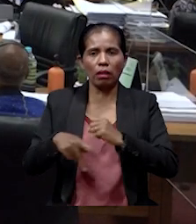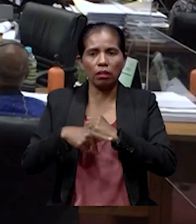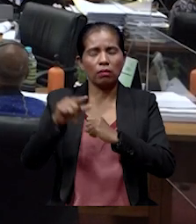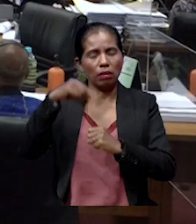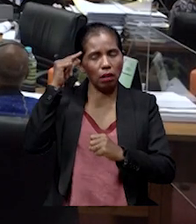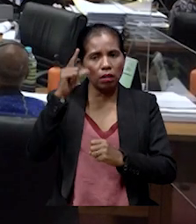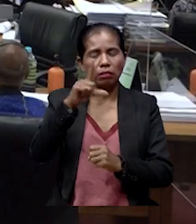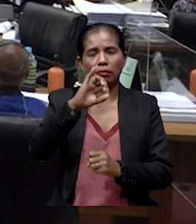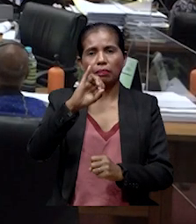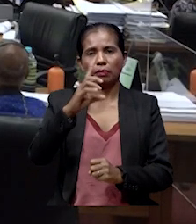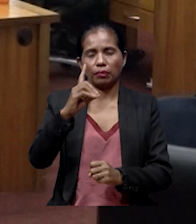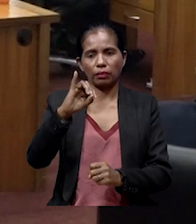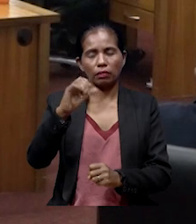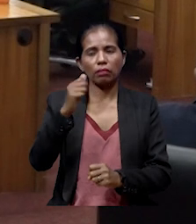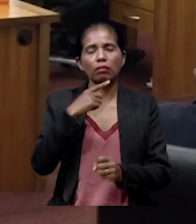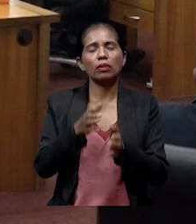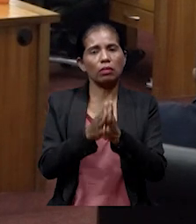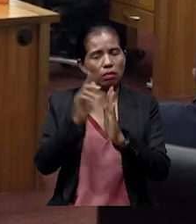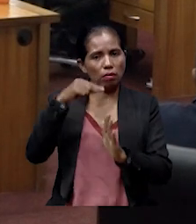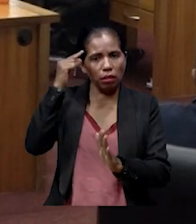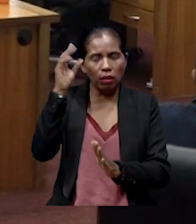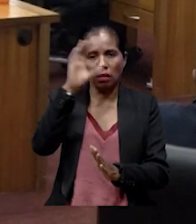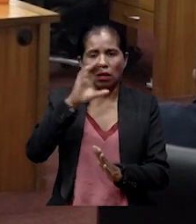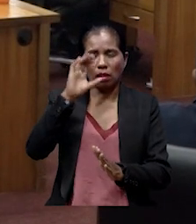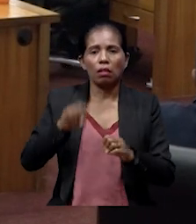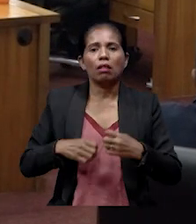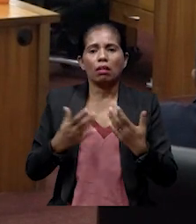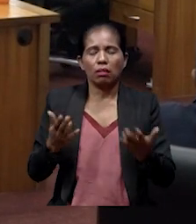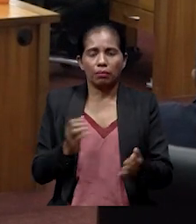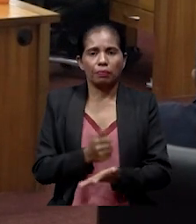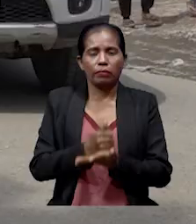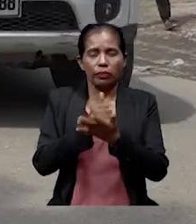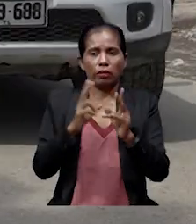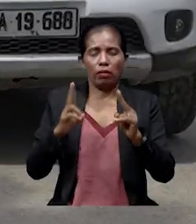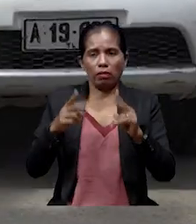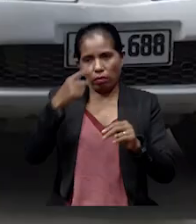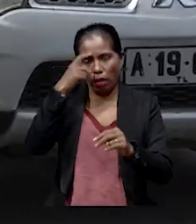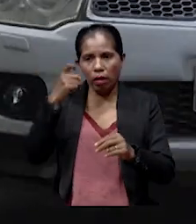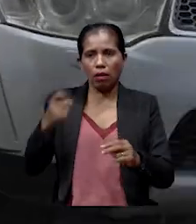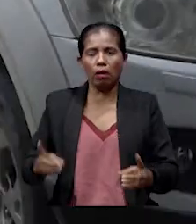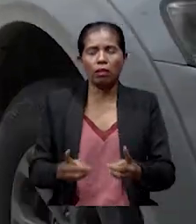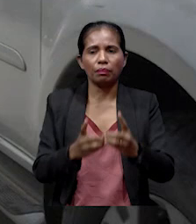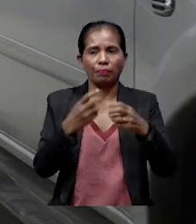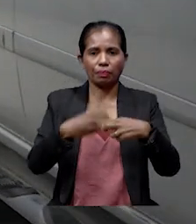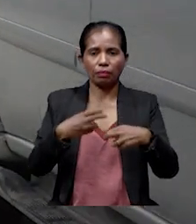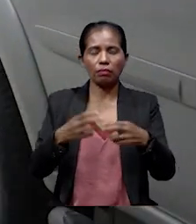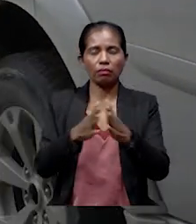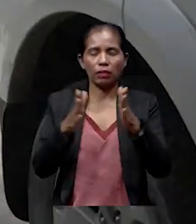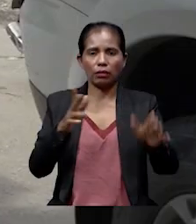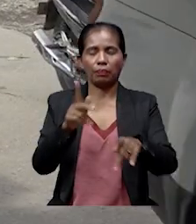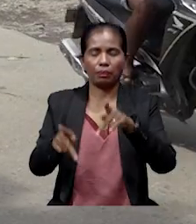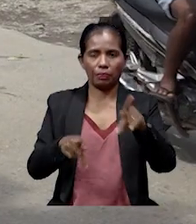Lídia Norberta russo governo atu buka solução ho urgente tamba situação ne implica makash liu ba